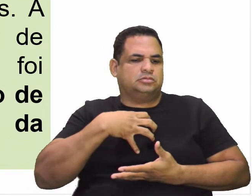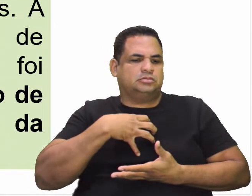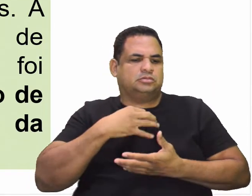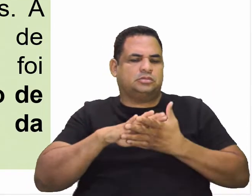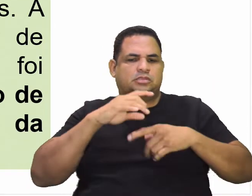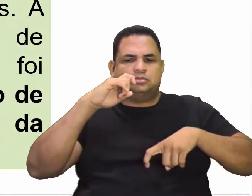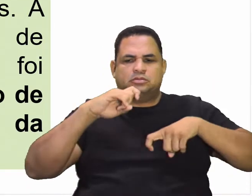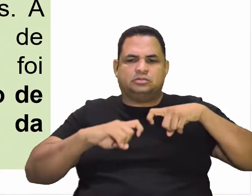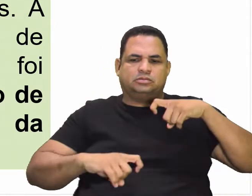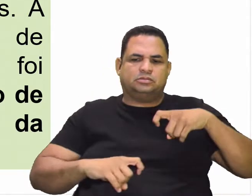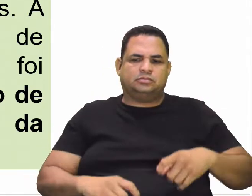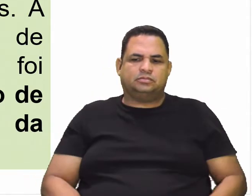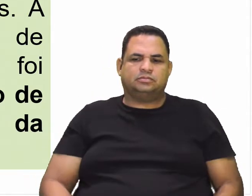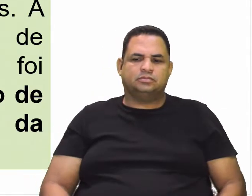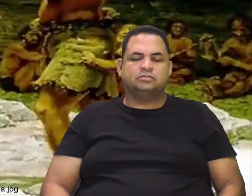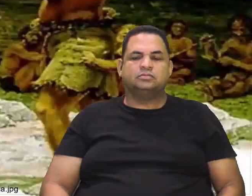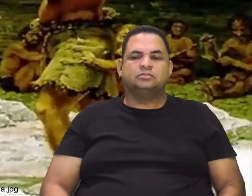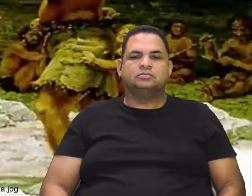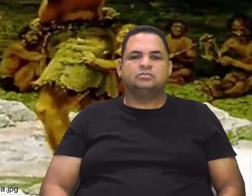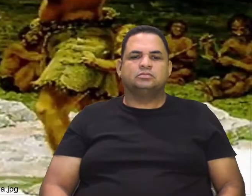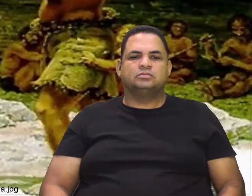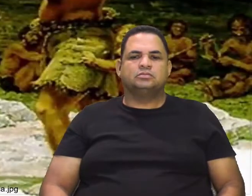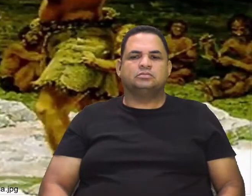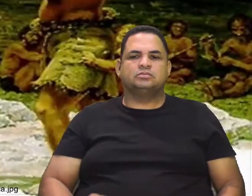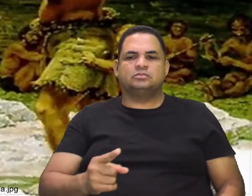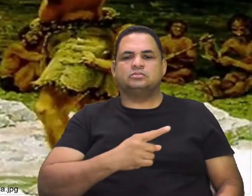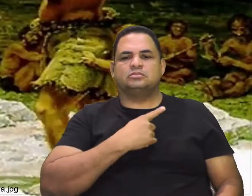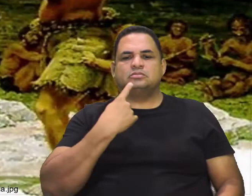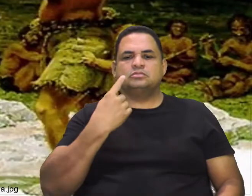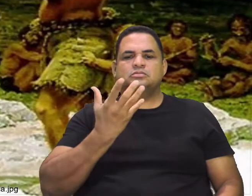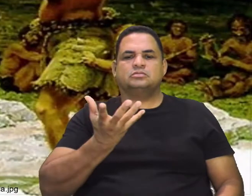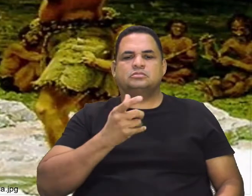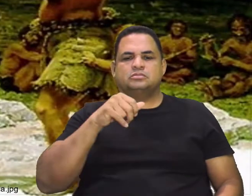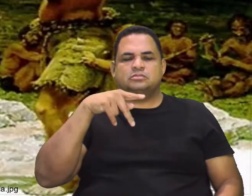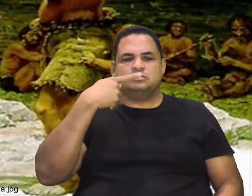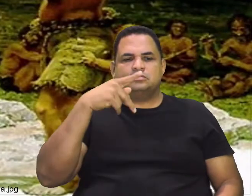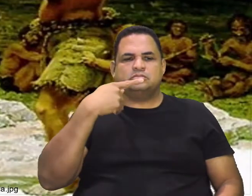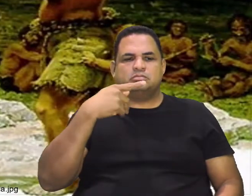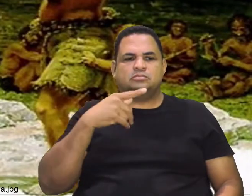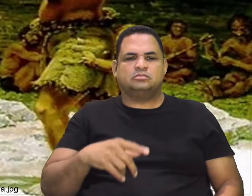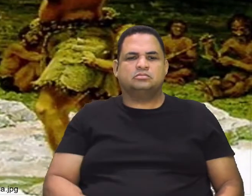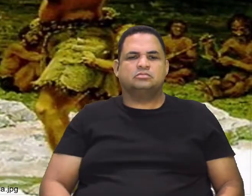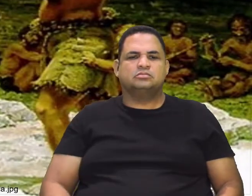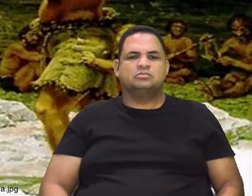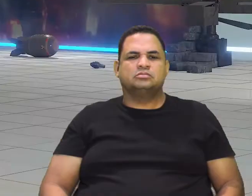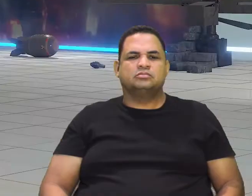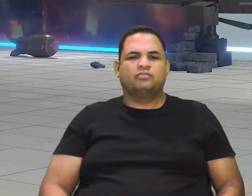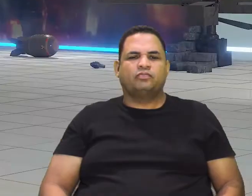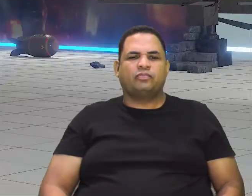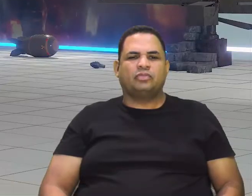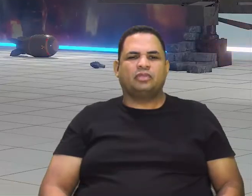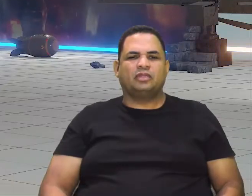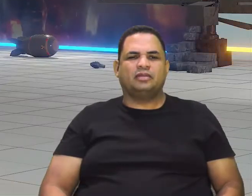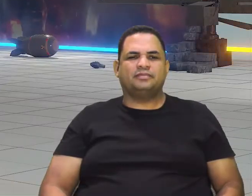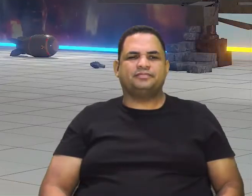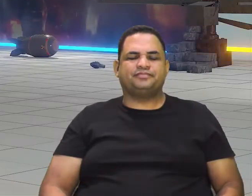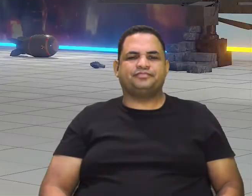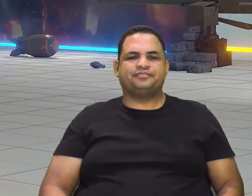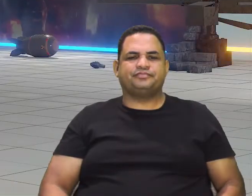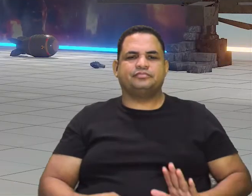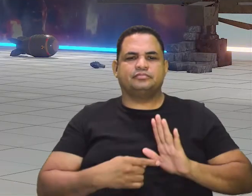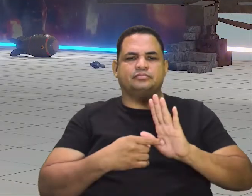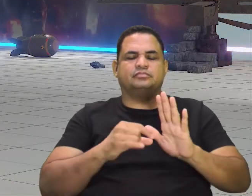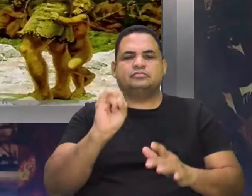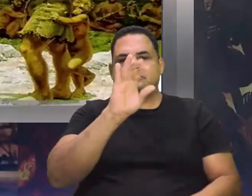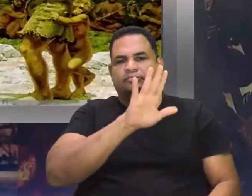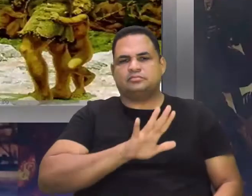da sexualidade. O que nós queremos falar sobre isso, querido aluno? Vem aqui comigo. Me traz aí